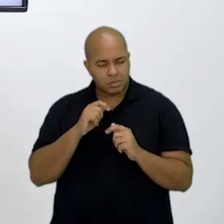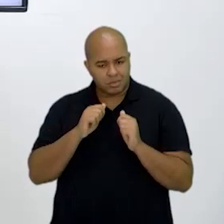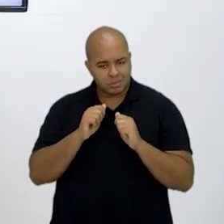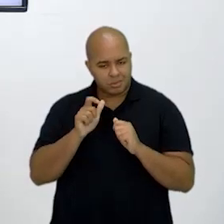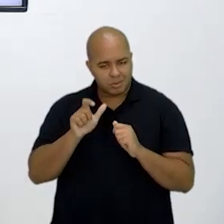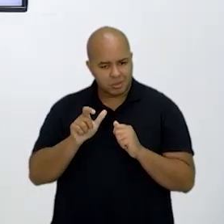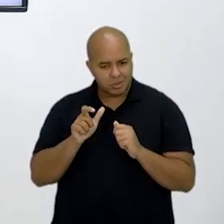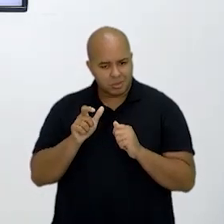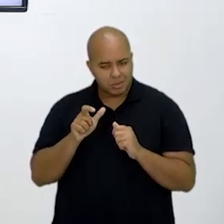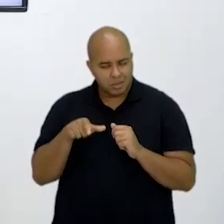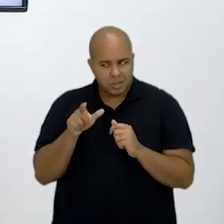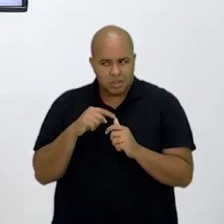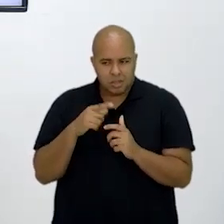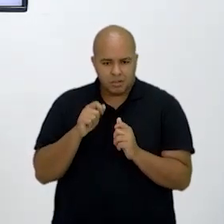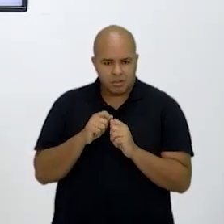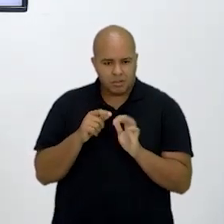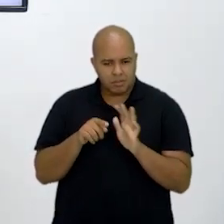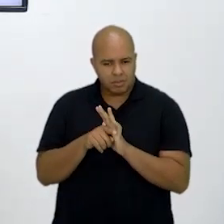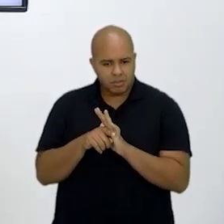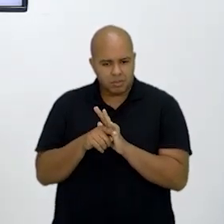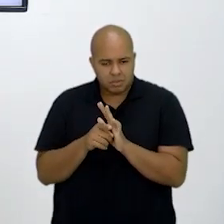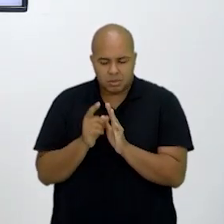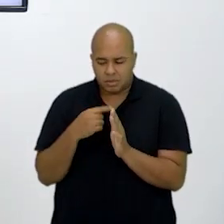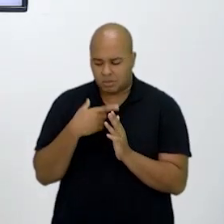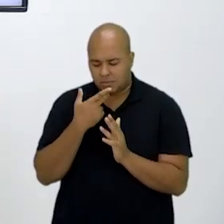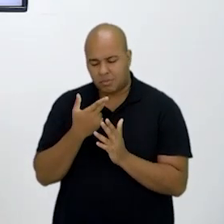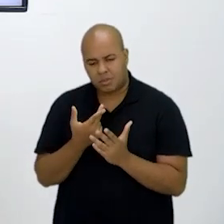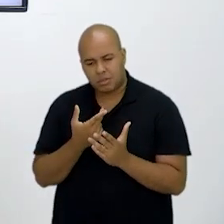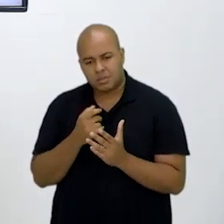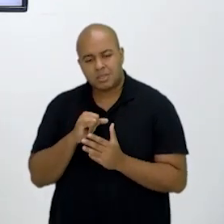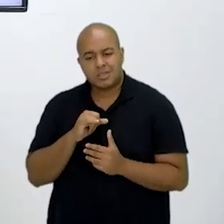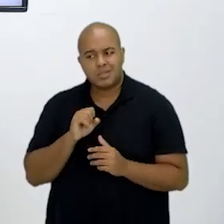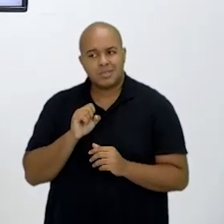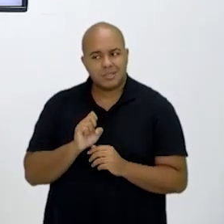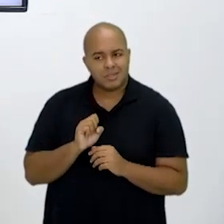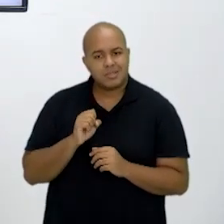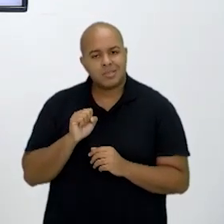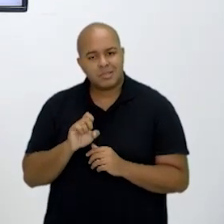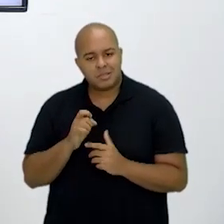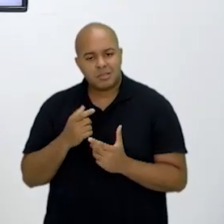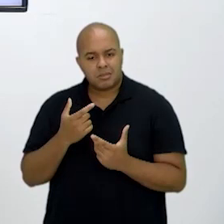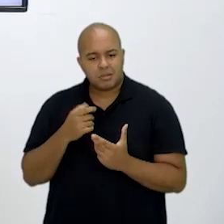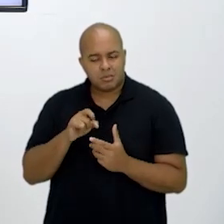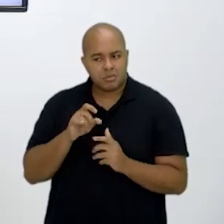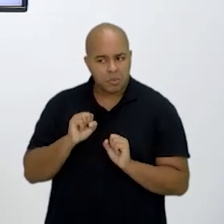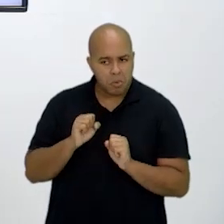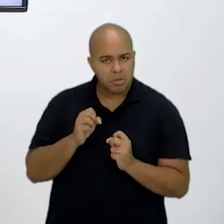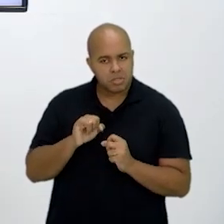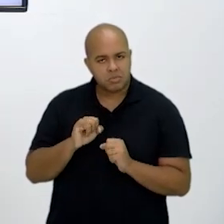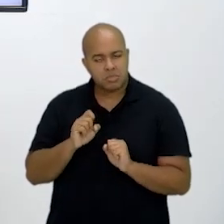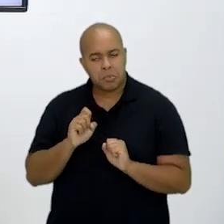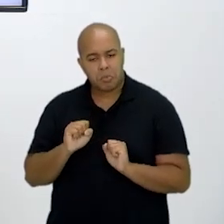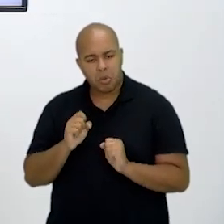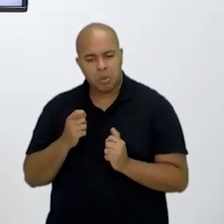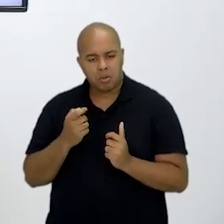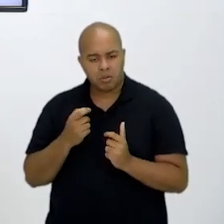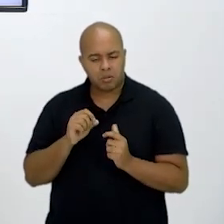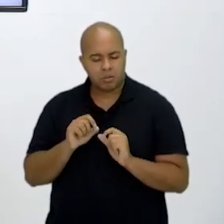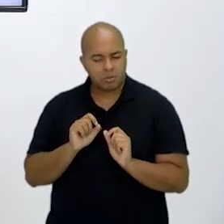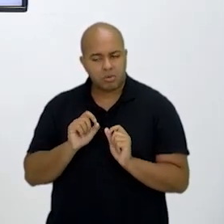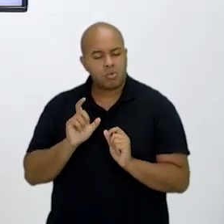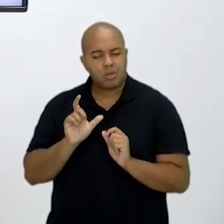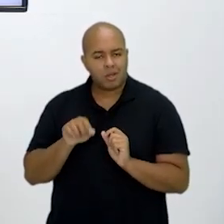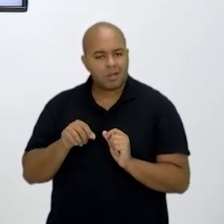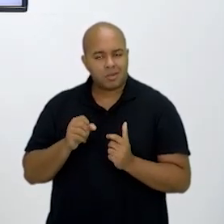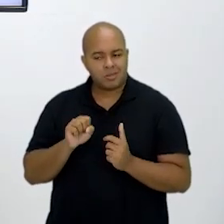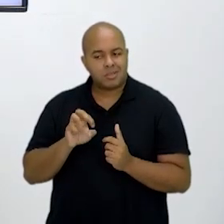entrevistador ele fez uma perguntinha ele falou assim if you code Se você pudesse o DP o